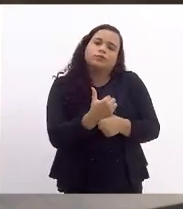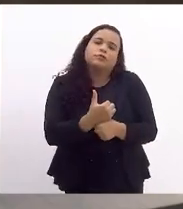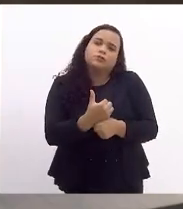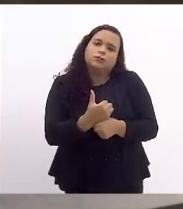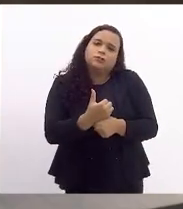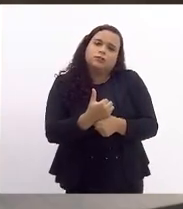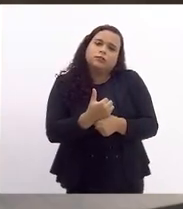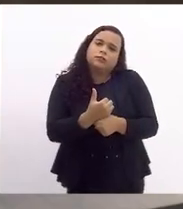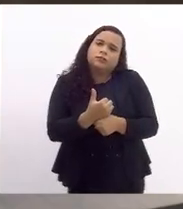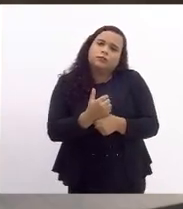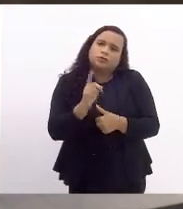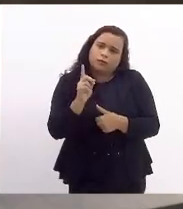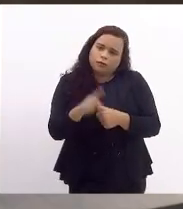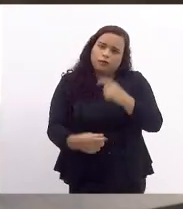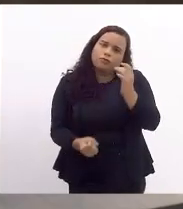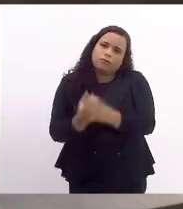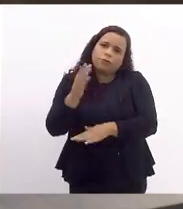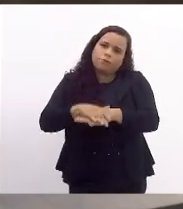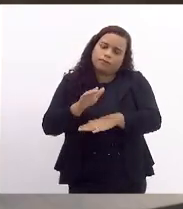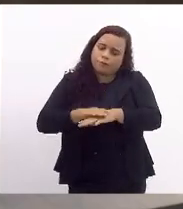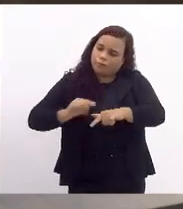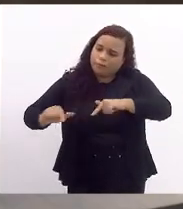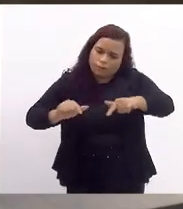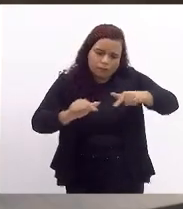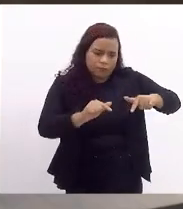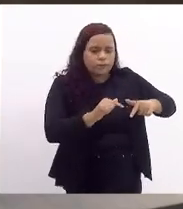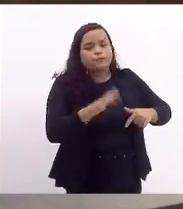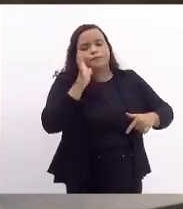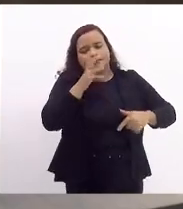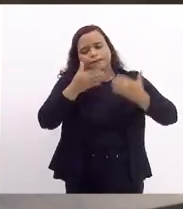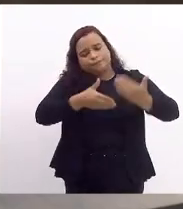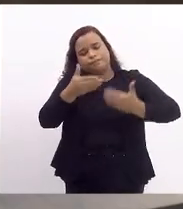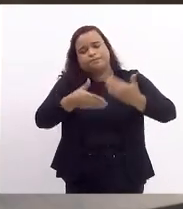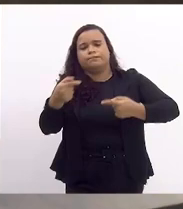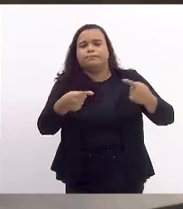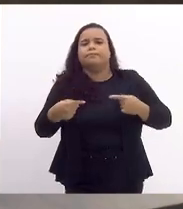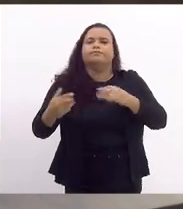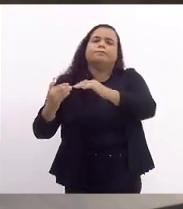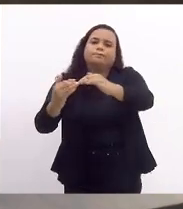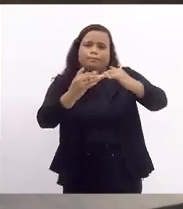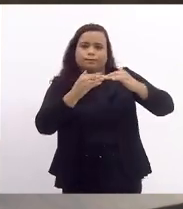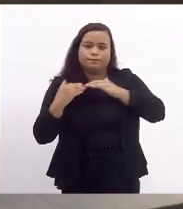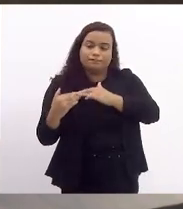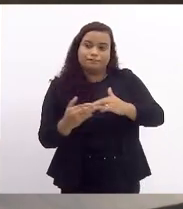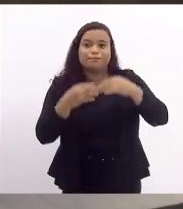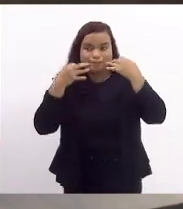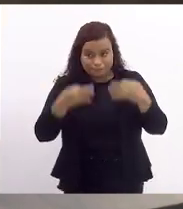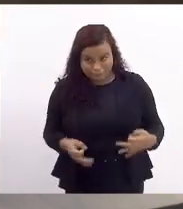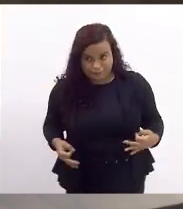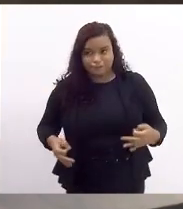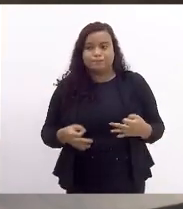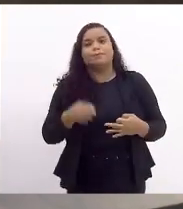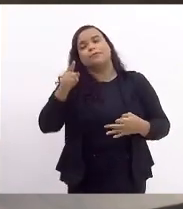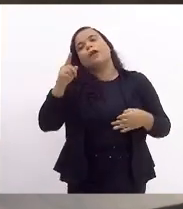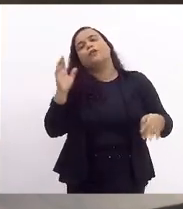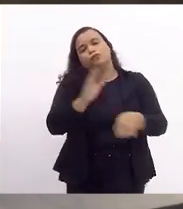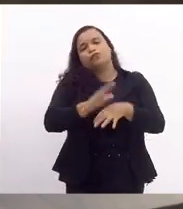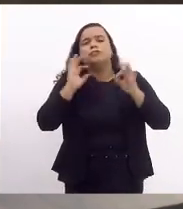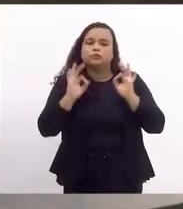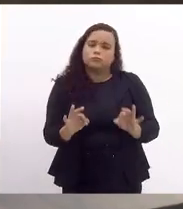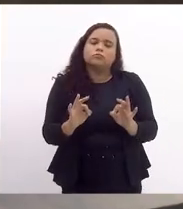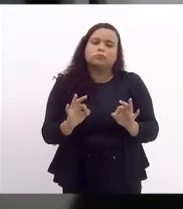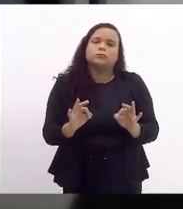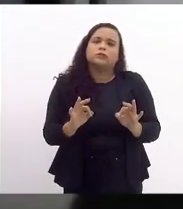ele é fruto de um amplo trabalho um amplo debate e fruto de consenso e eu tenho certeza que só ajuda